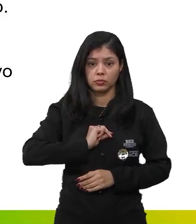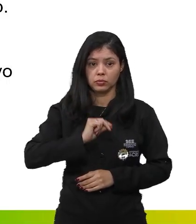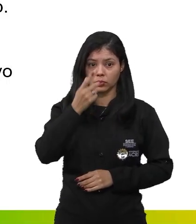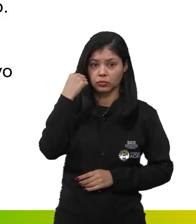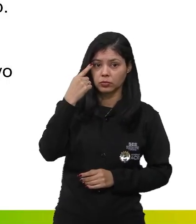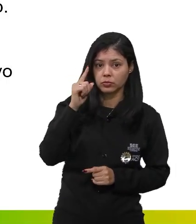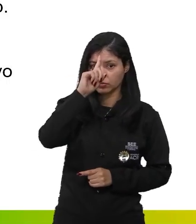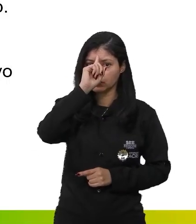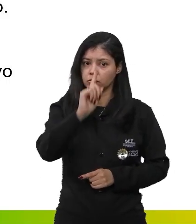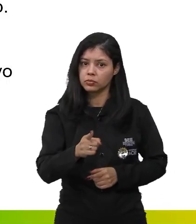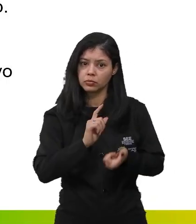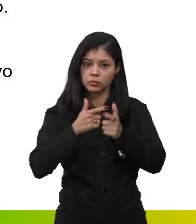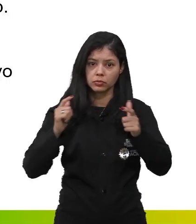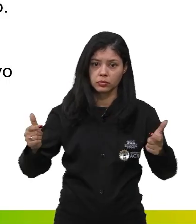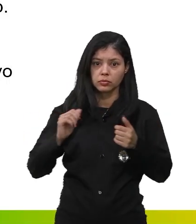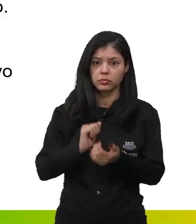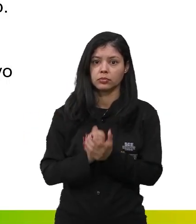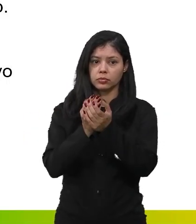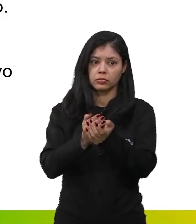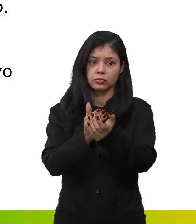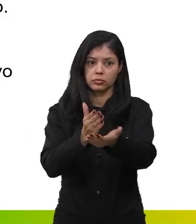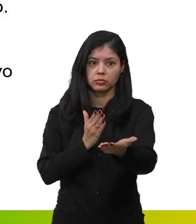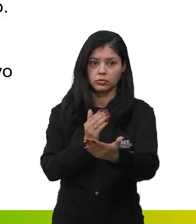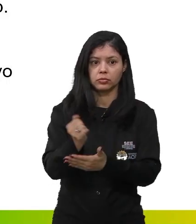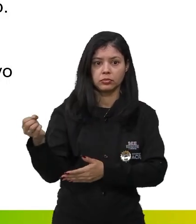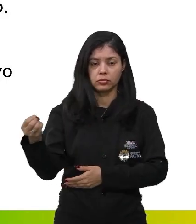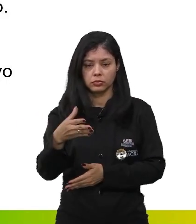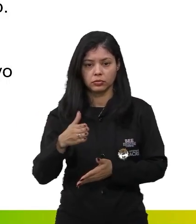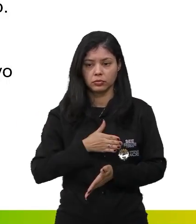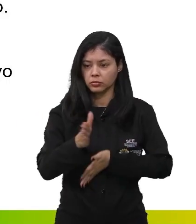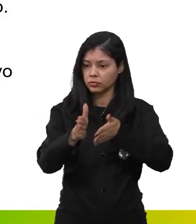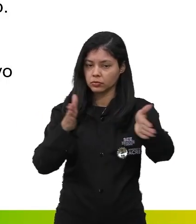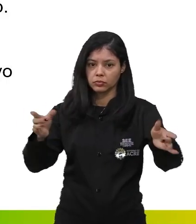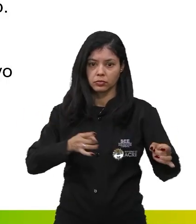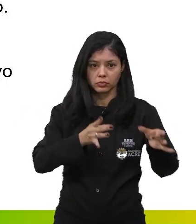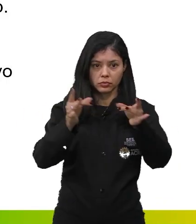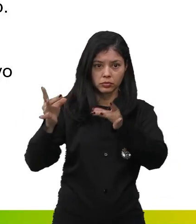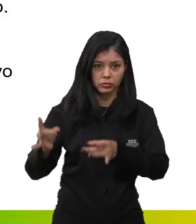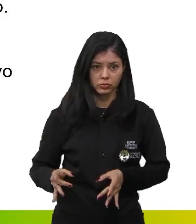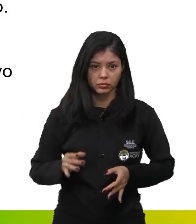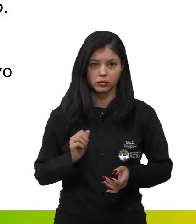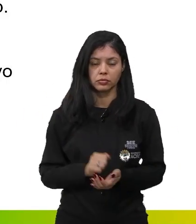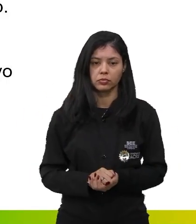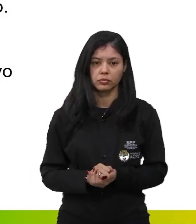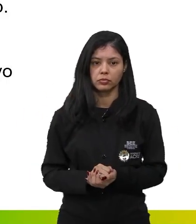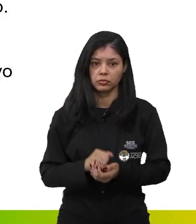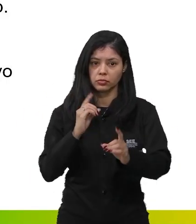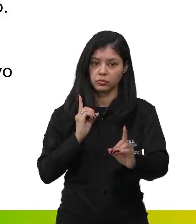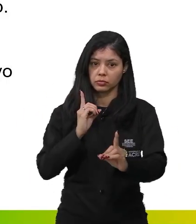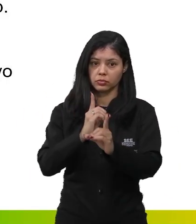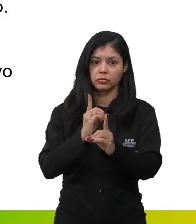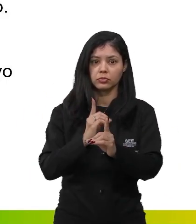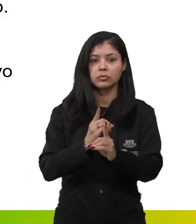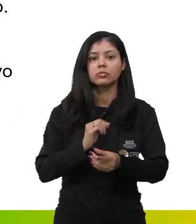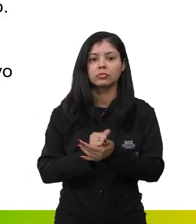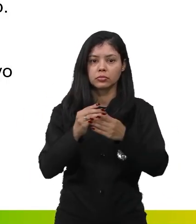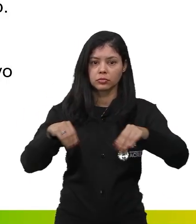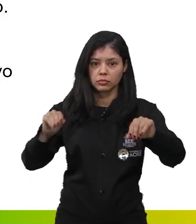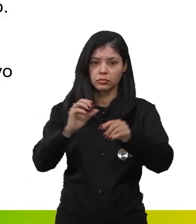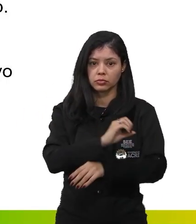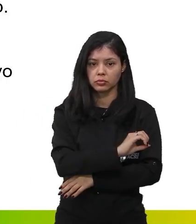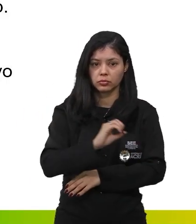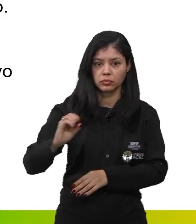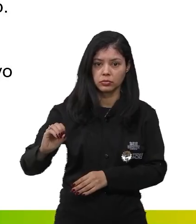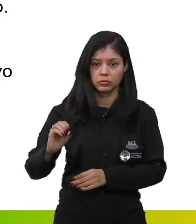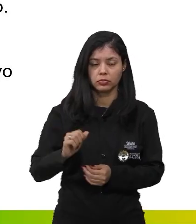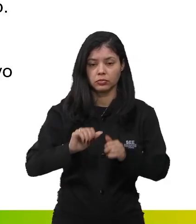Espanha lideravam grandes expedições marítimas em busca de novas rotas comerciais. O descobrimento de